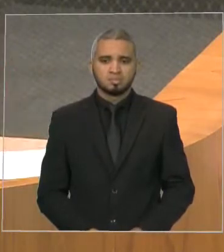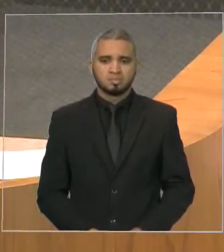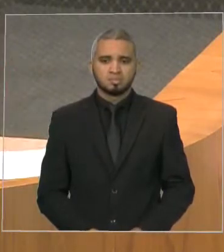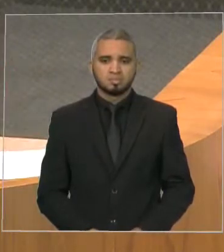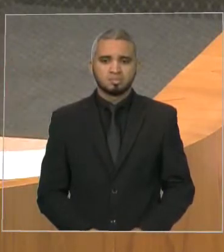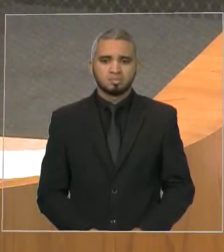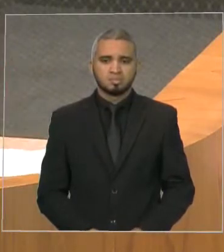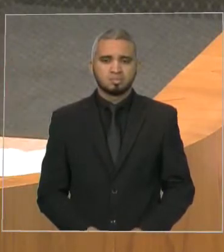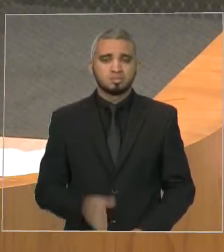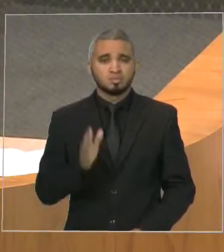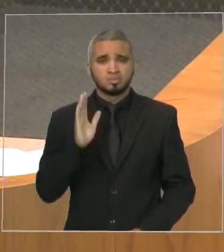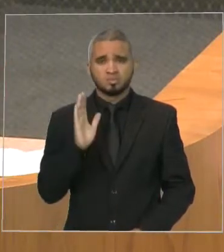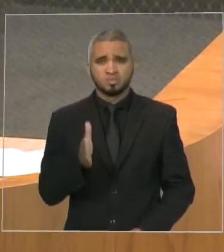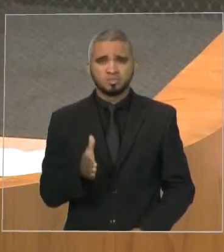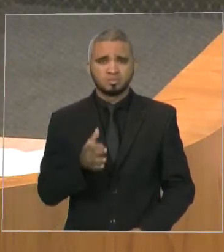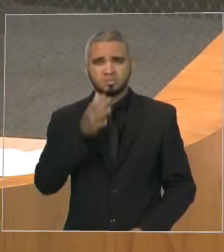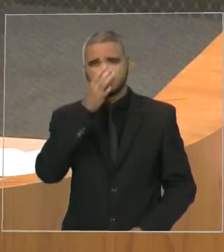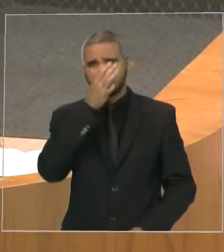Se passaram quase